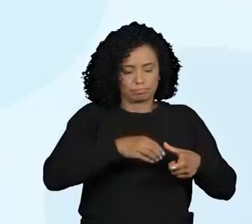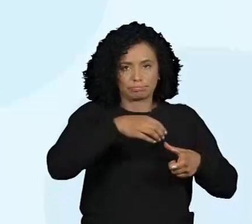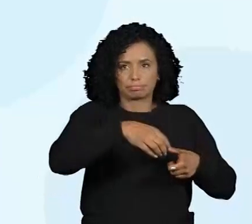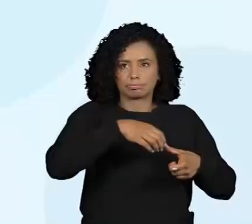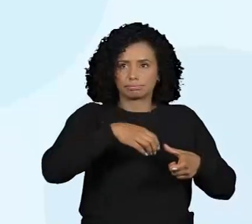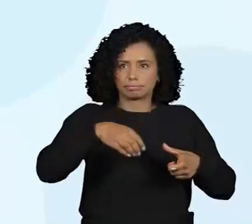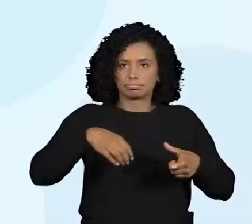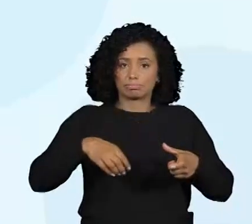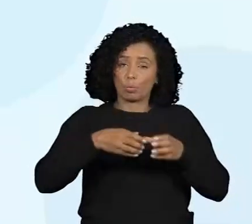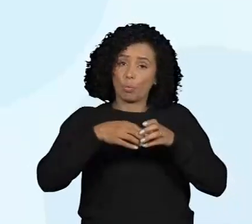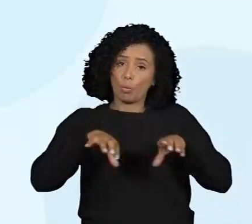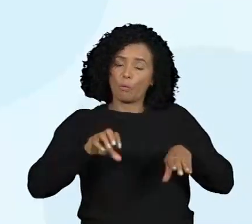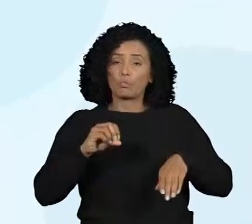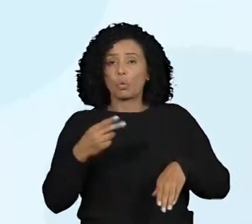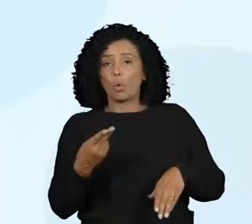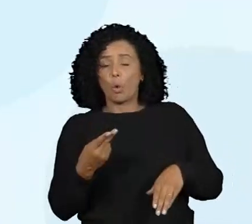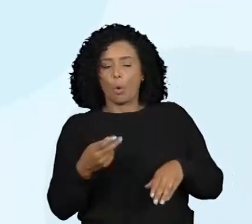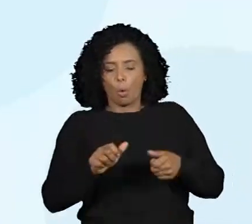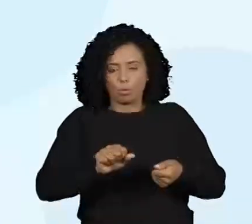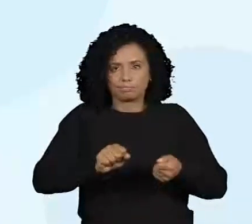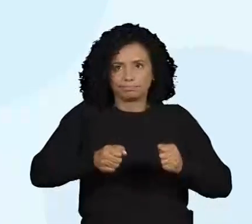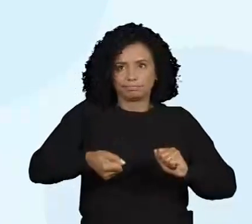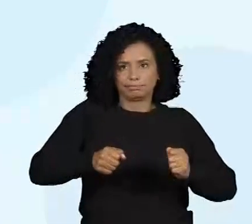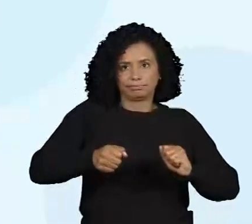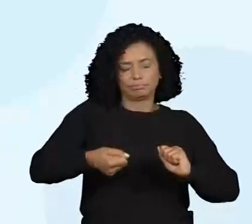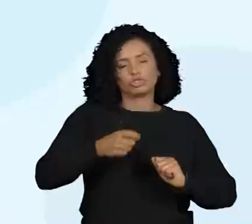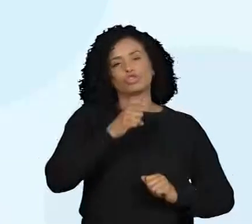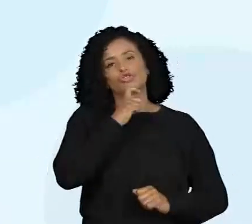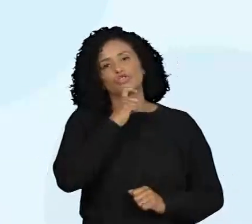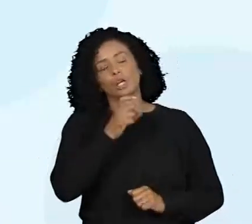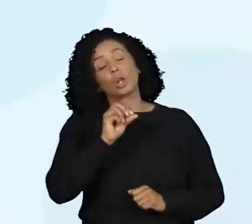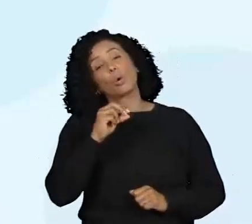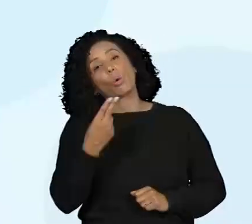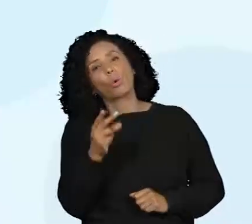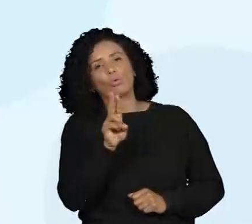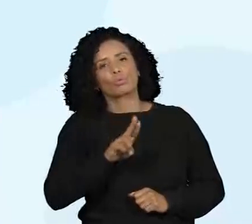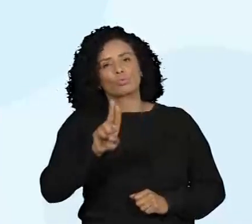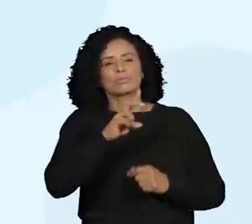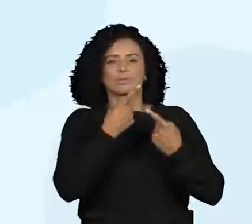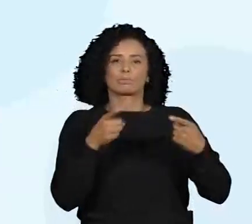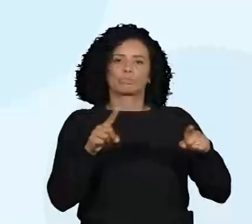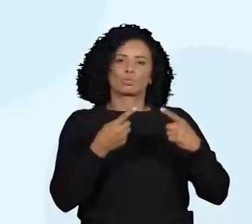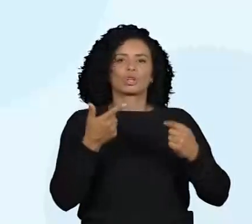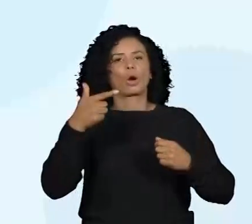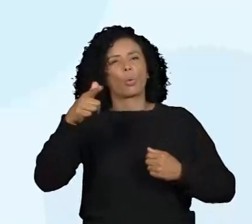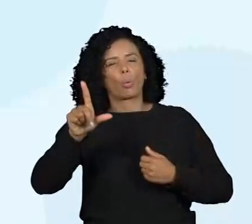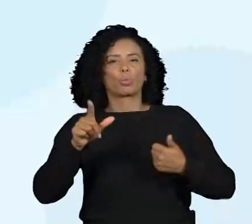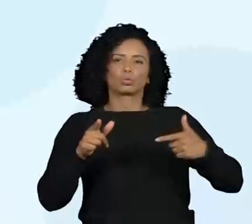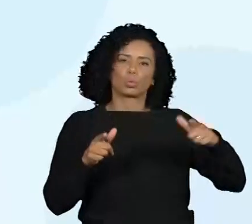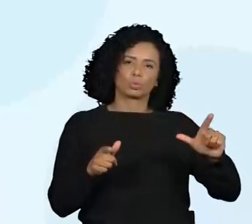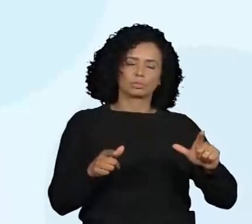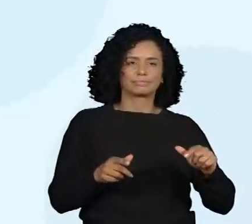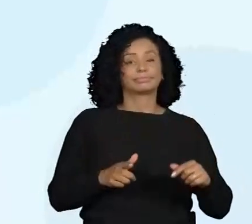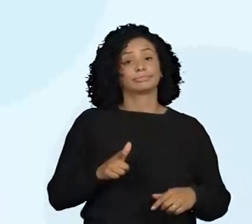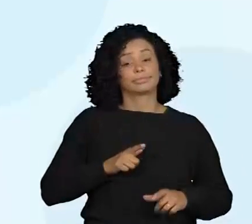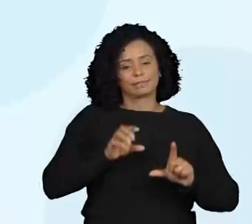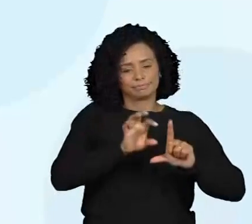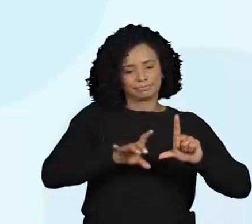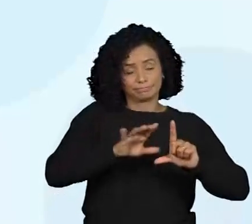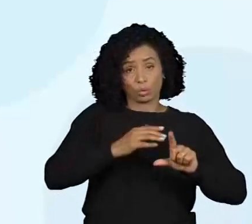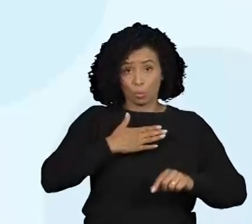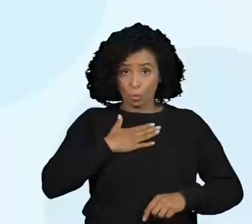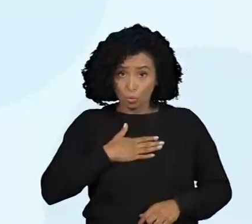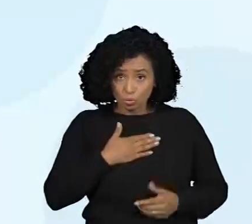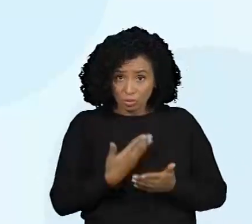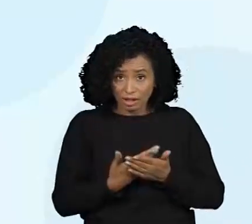materiais se for necessário e utilize outras músicas a nossa avaliação de hoje se você gostou